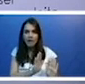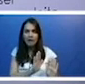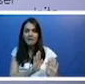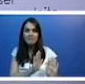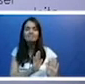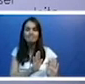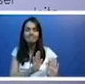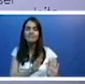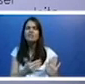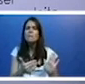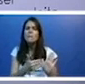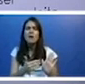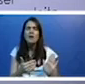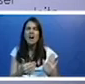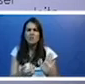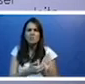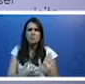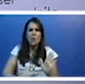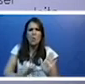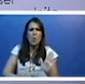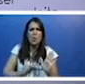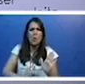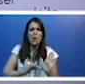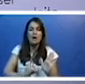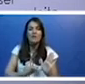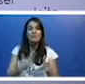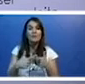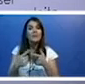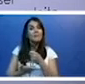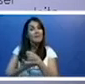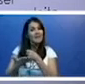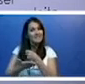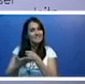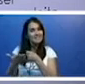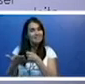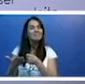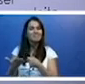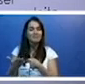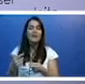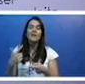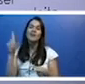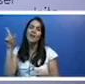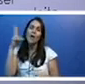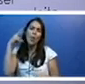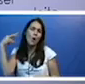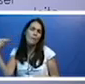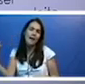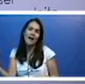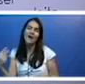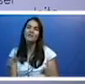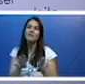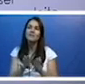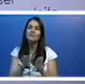Ele neutraliza essa acidez, porque ele é uma base. E ele é muito comum, pode ser o hidróxido de magnésio e tem